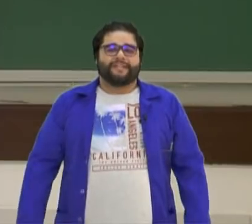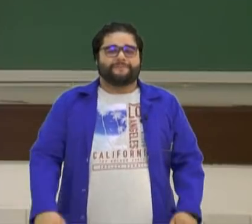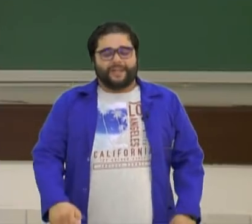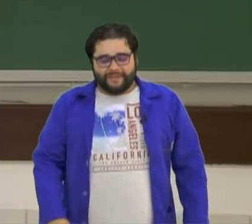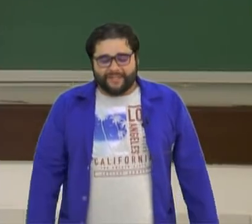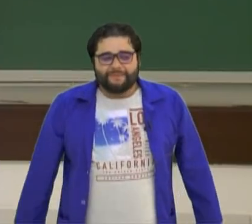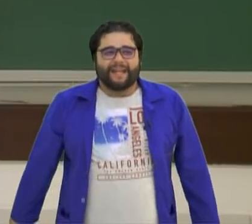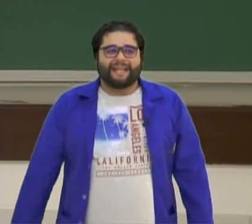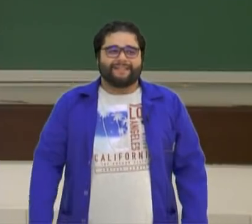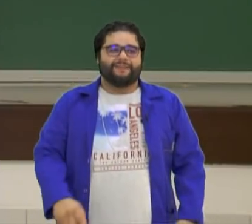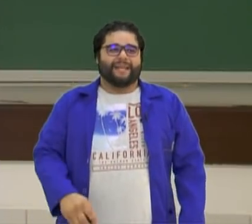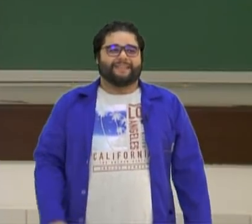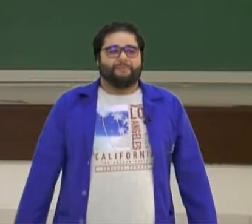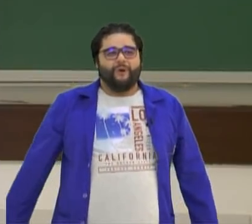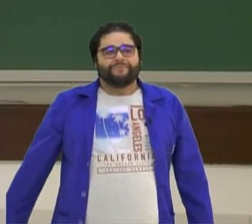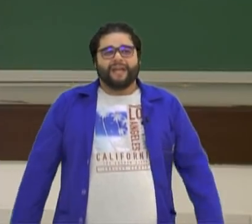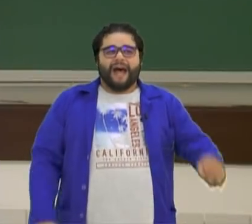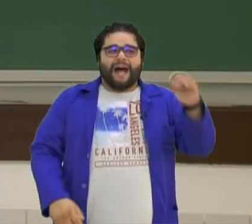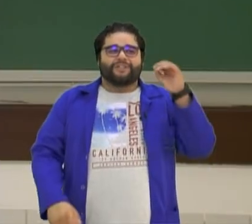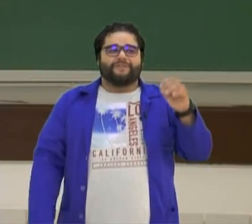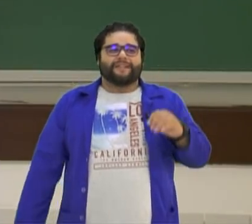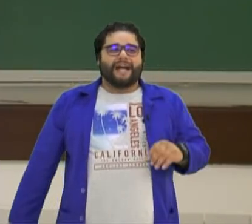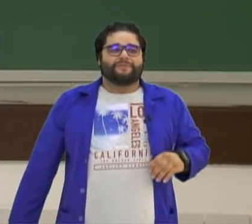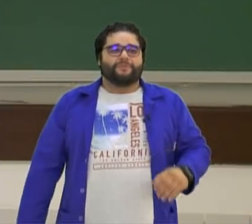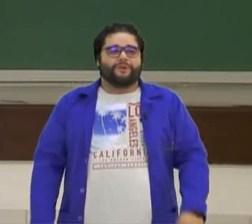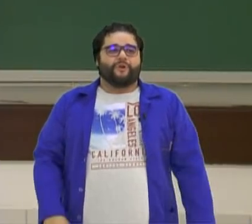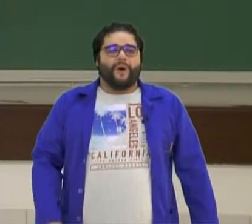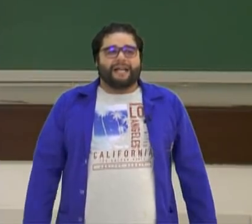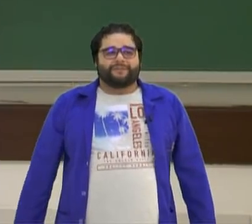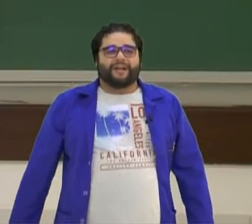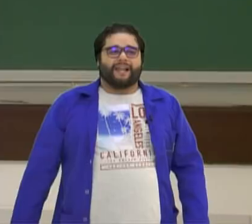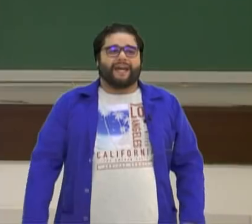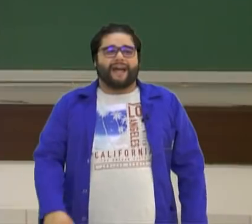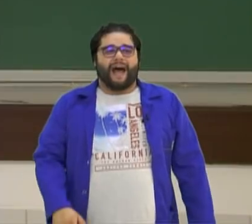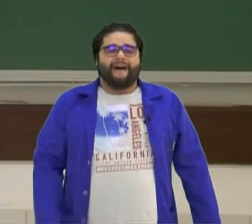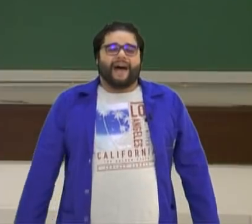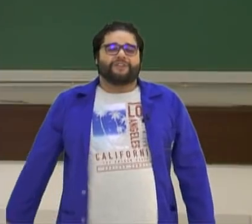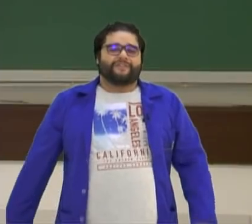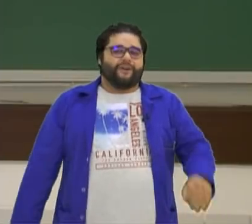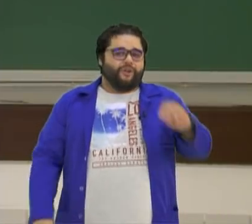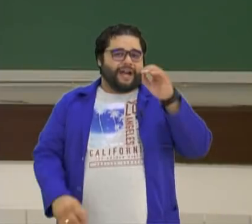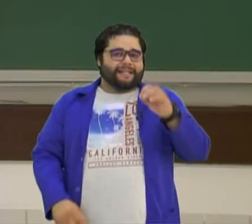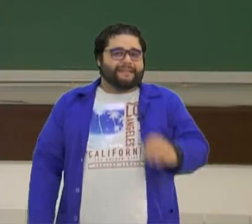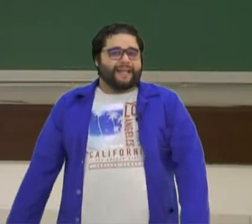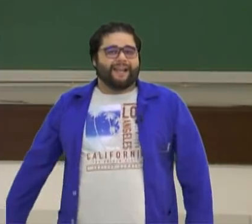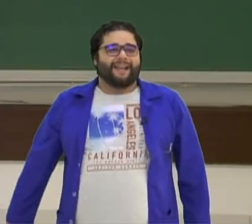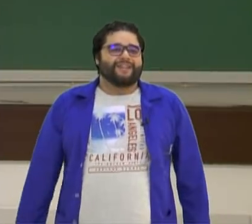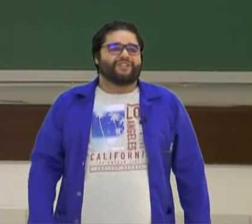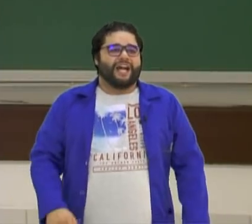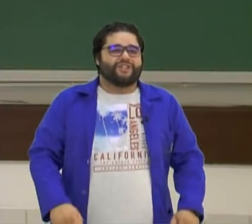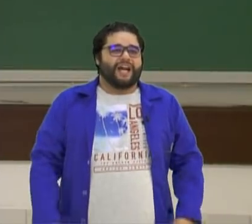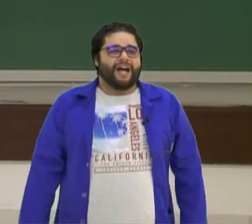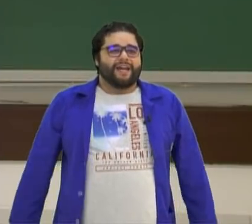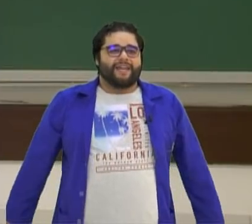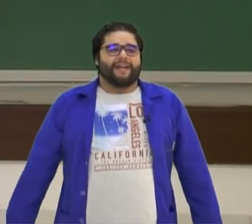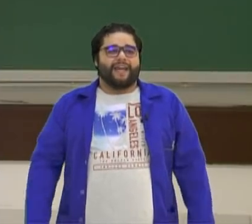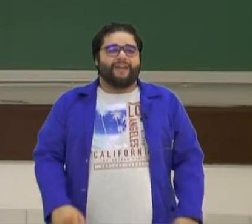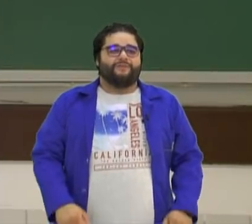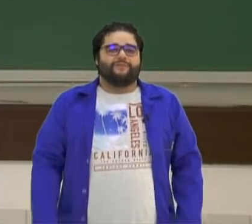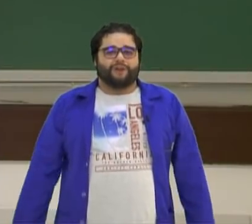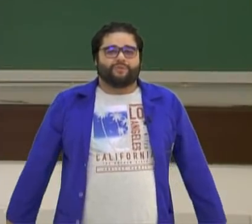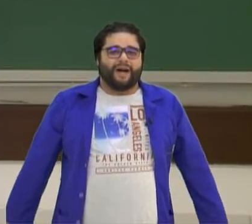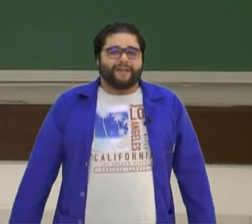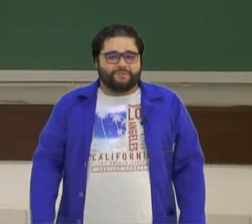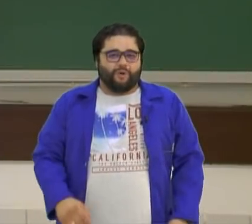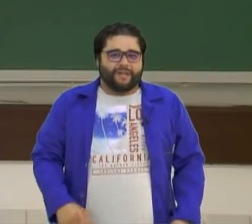para vocês, porque vocês merecem também, tá bom? Atividade número 4, galera! A gente vai colocar na tela já já e aí